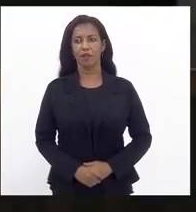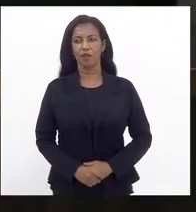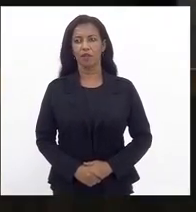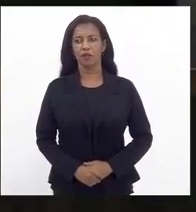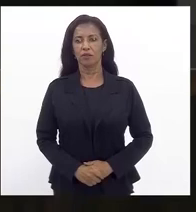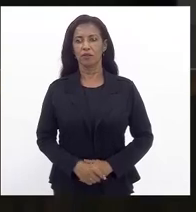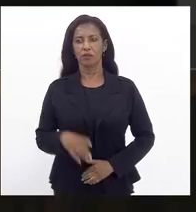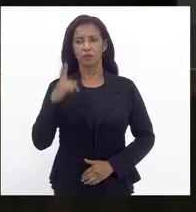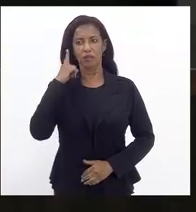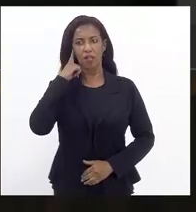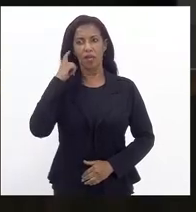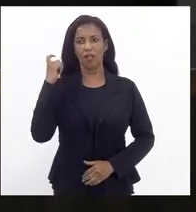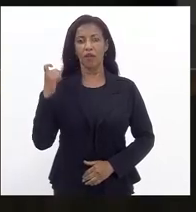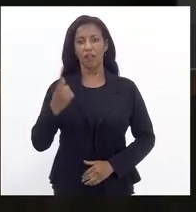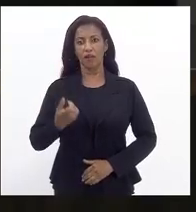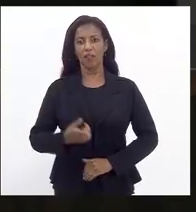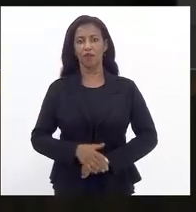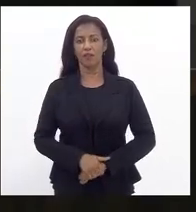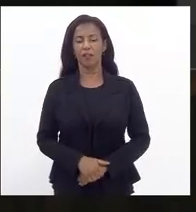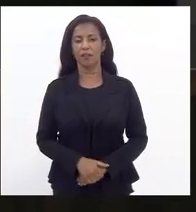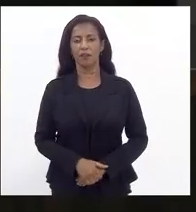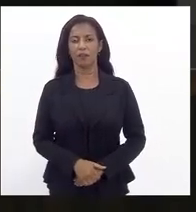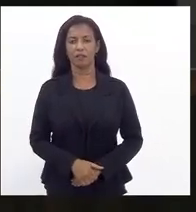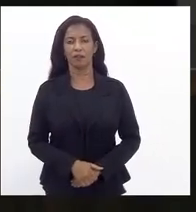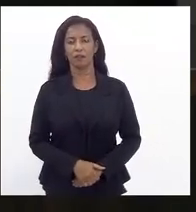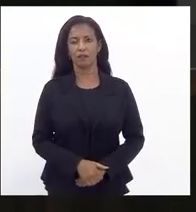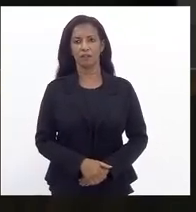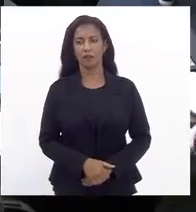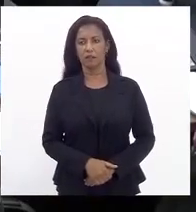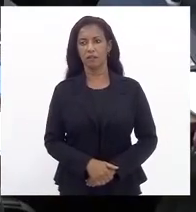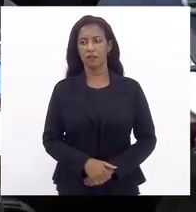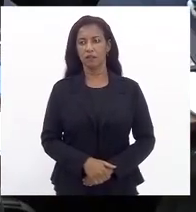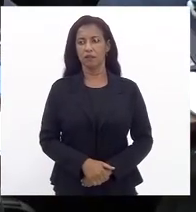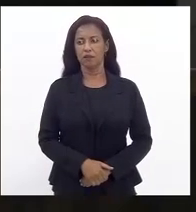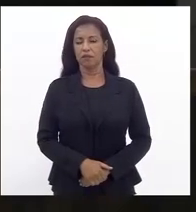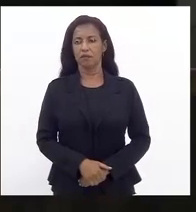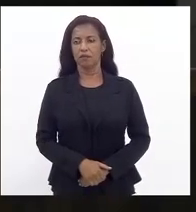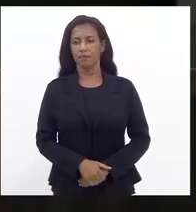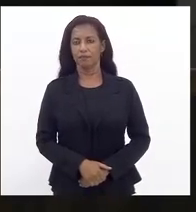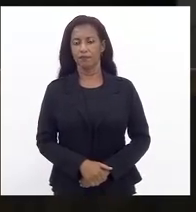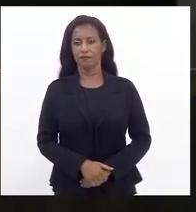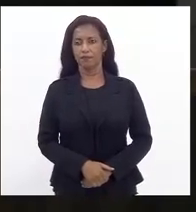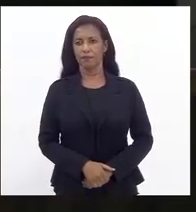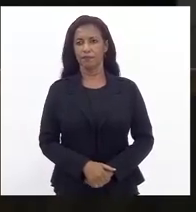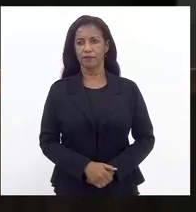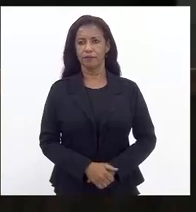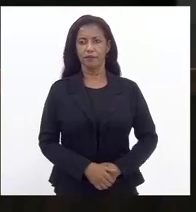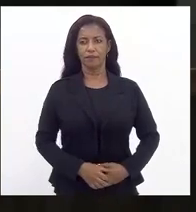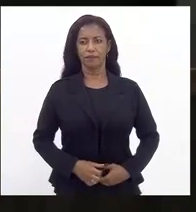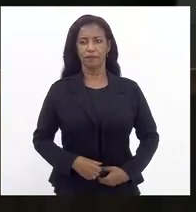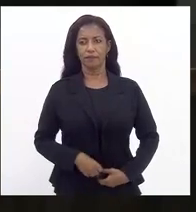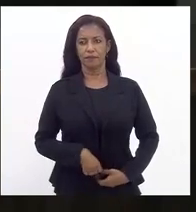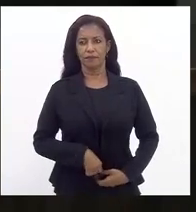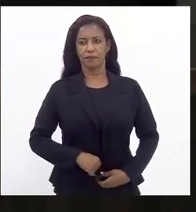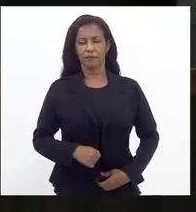Bruno tá muito ruim a ligação Deputado Bruno e